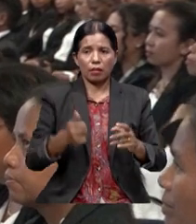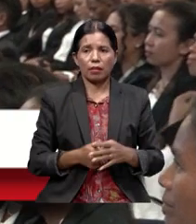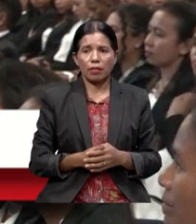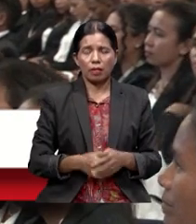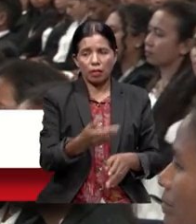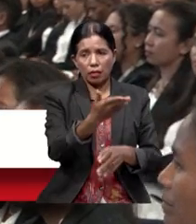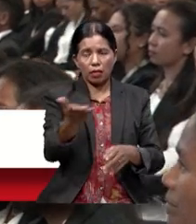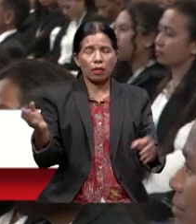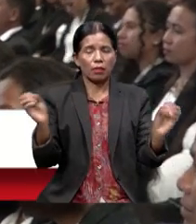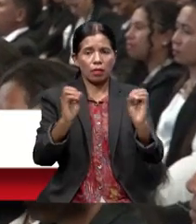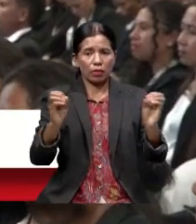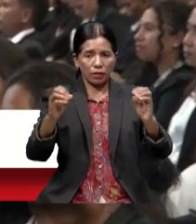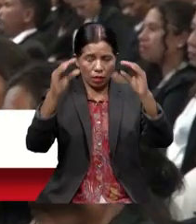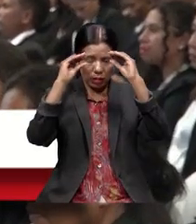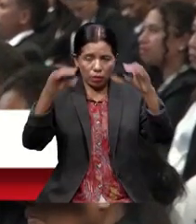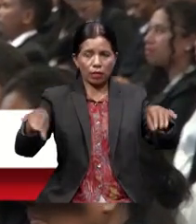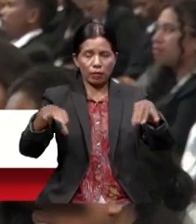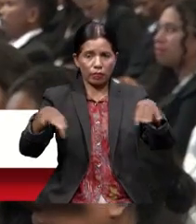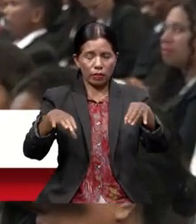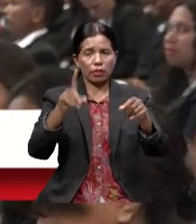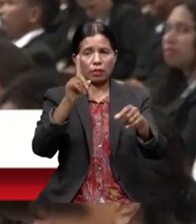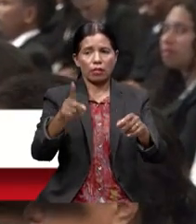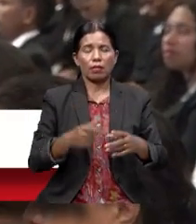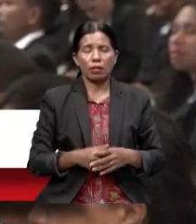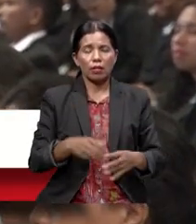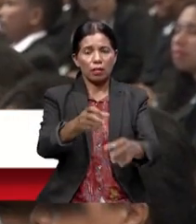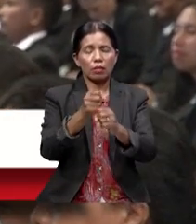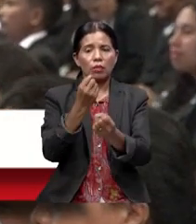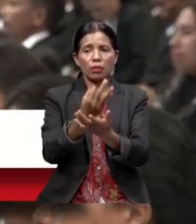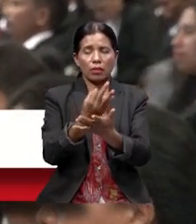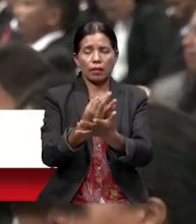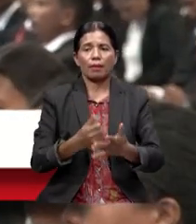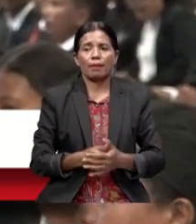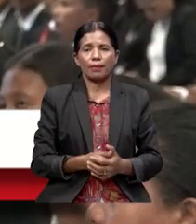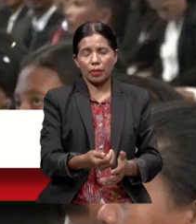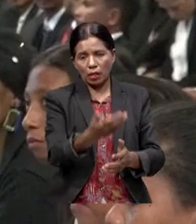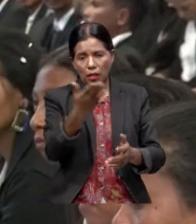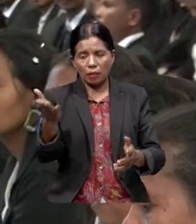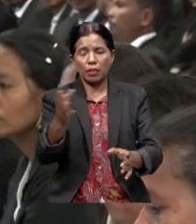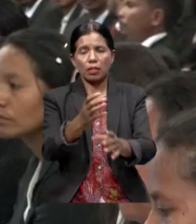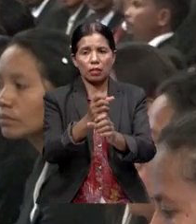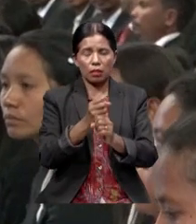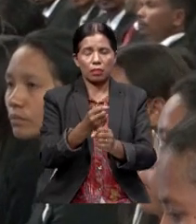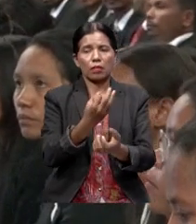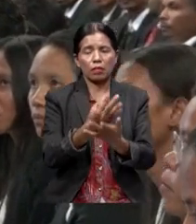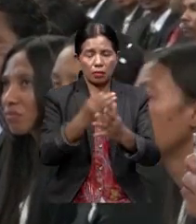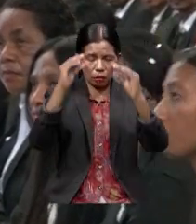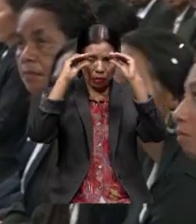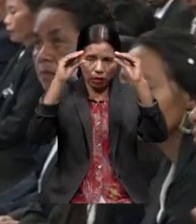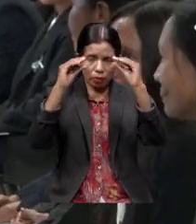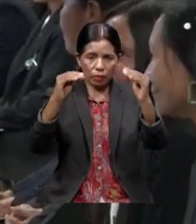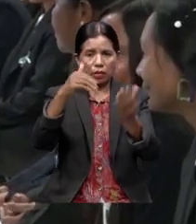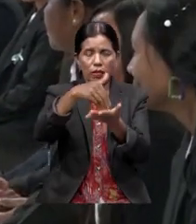Dos kata embrei William dan si Mas. Musimu maka Islam buat